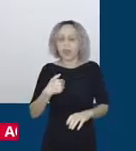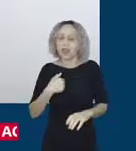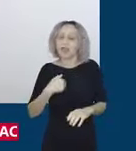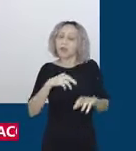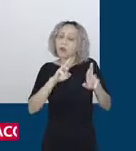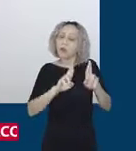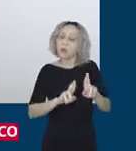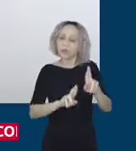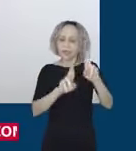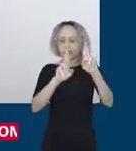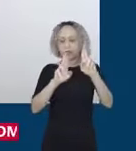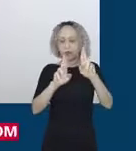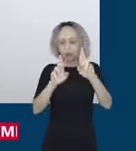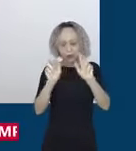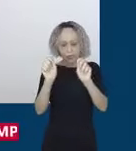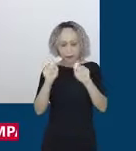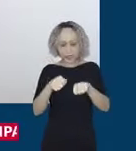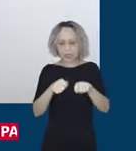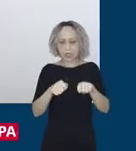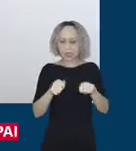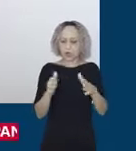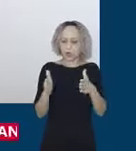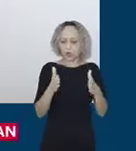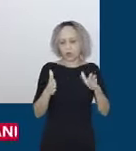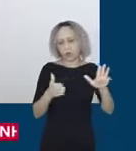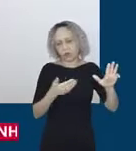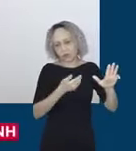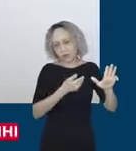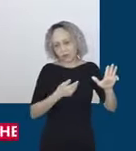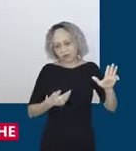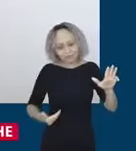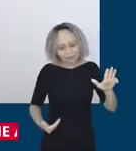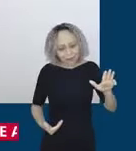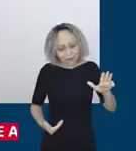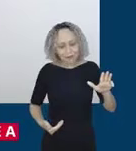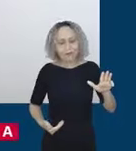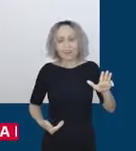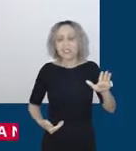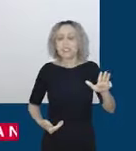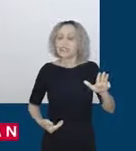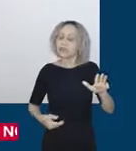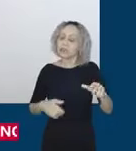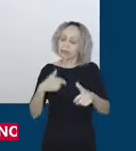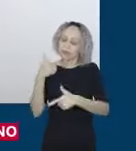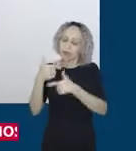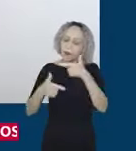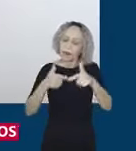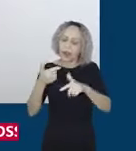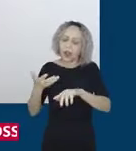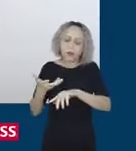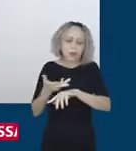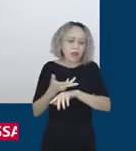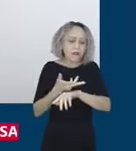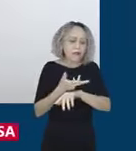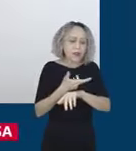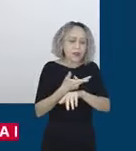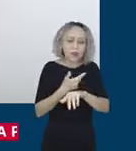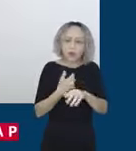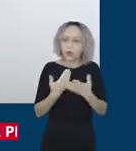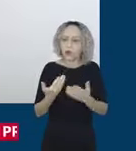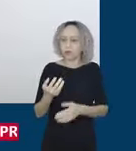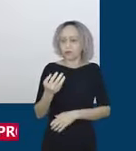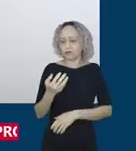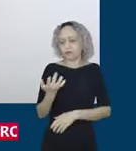nosso governo, né? Mas liderado pelo presidente Lula e com esse belíssimo trabalho que vem fazendo o